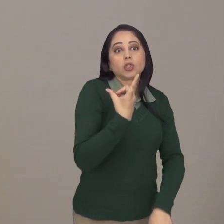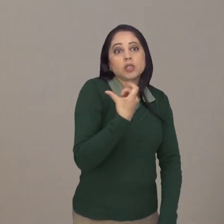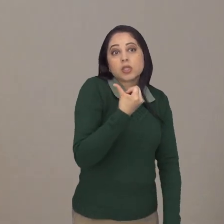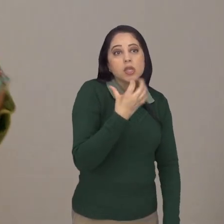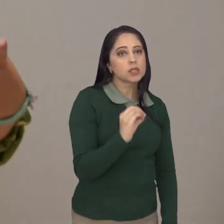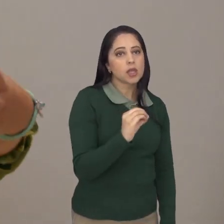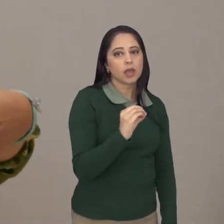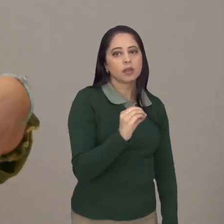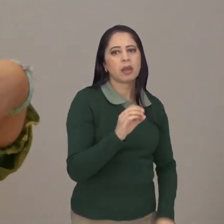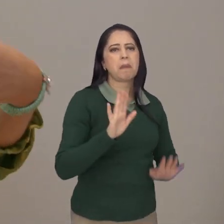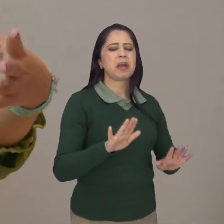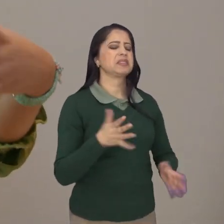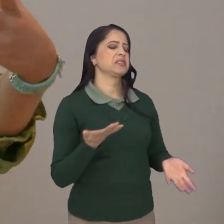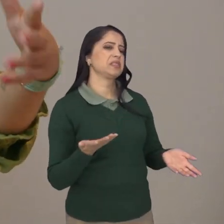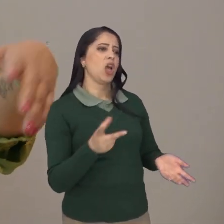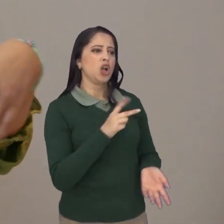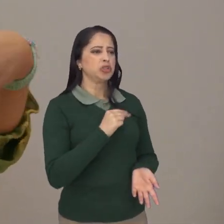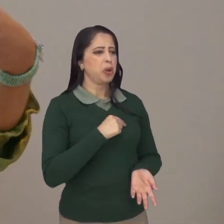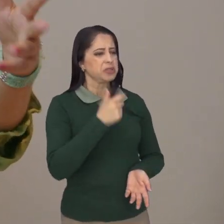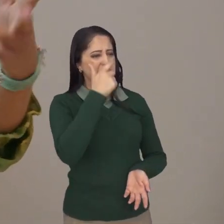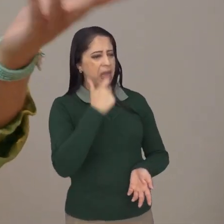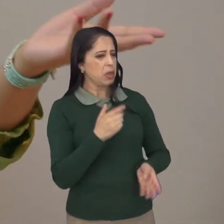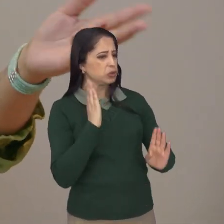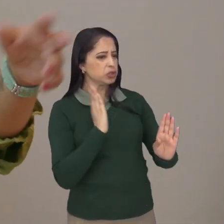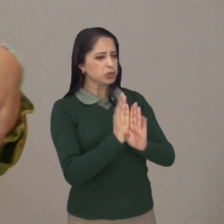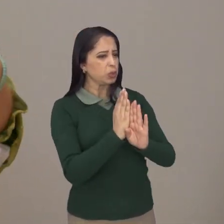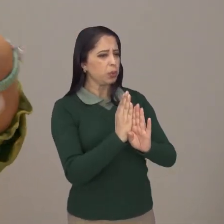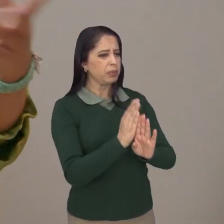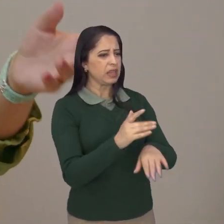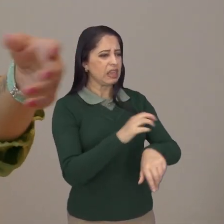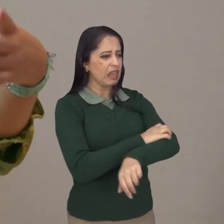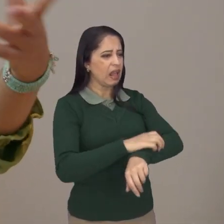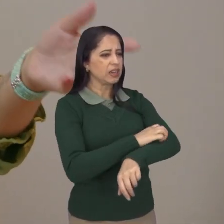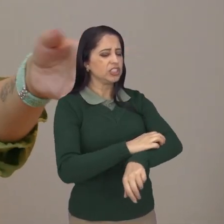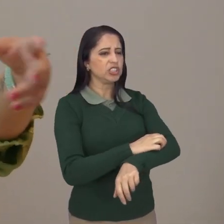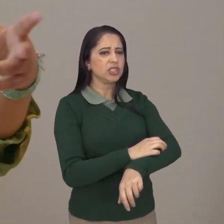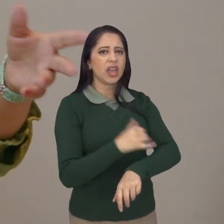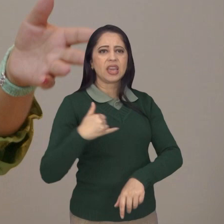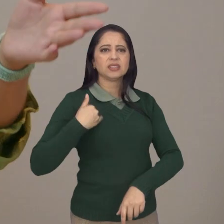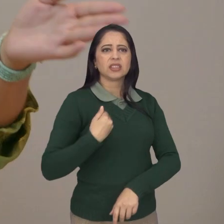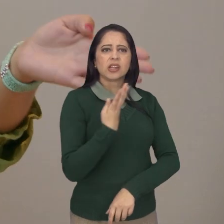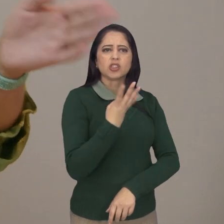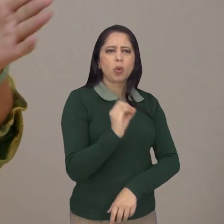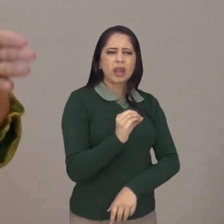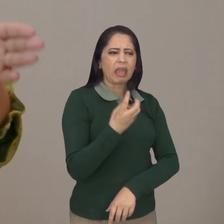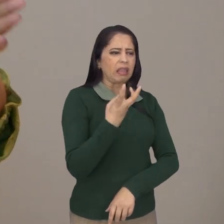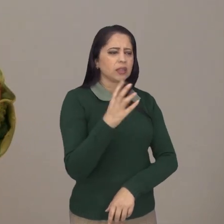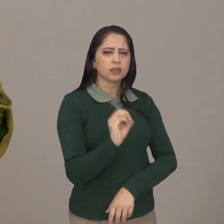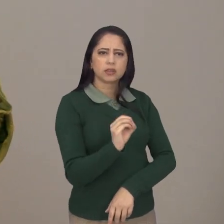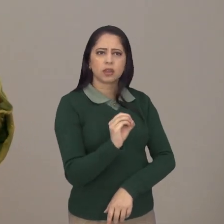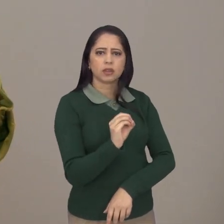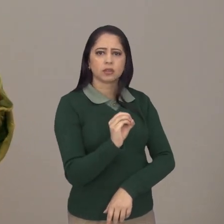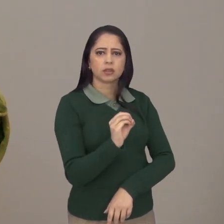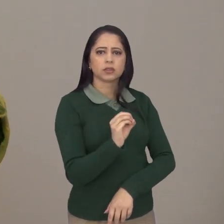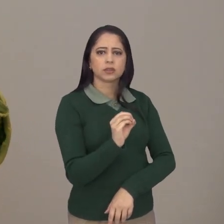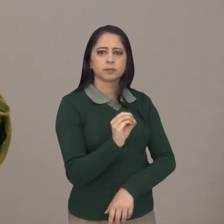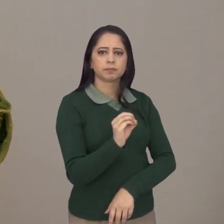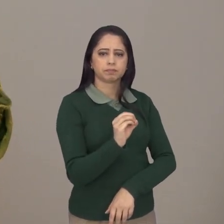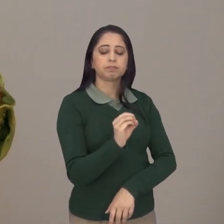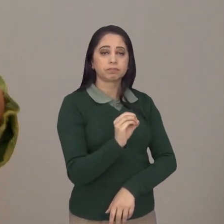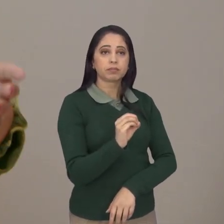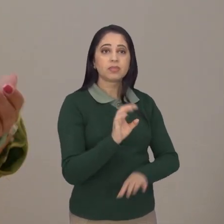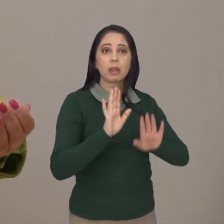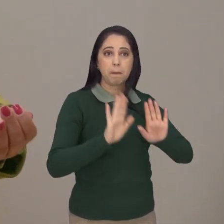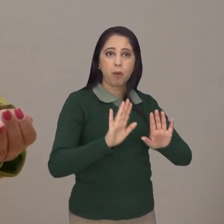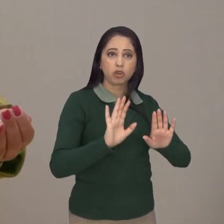anos, mas algumas pessoas falam assim, é engraçado, eu descobri que eu sou alérgica com 40, com 30, com 20. A alergia aos alimentos